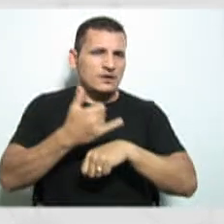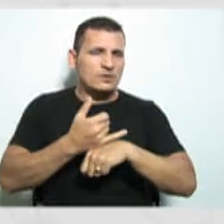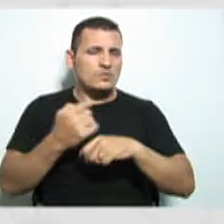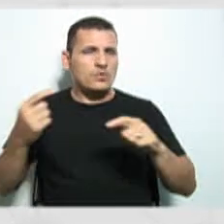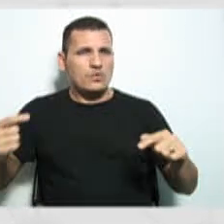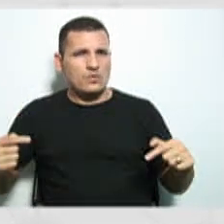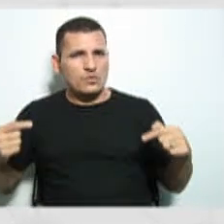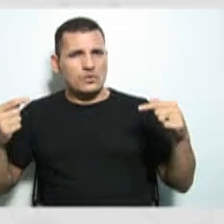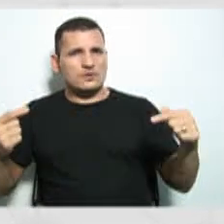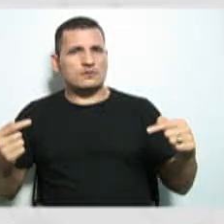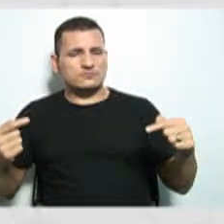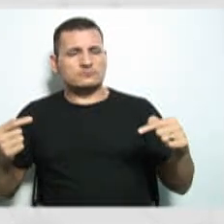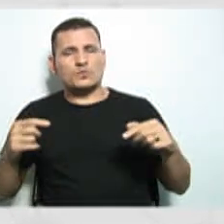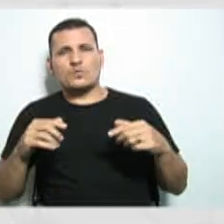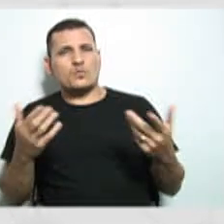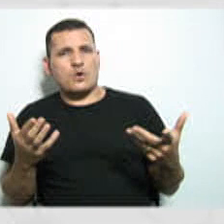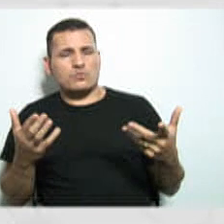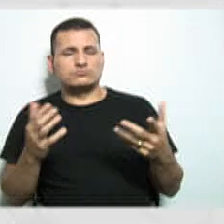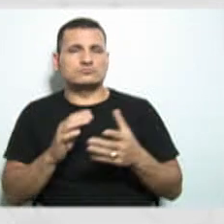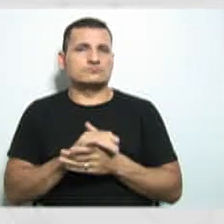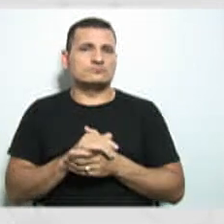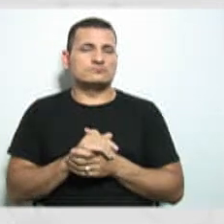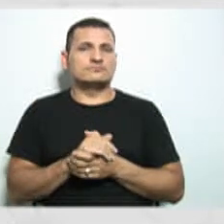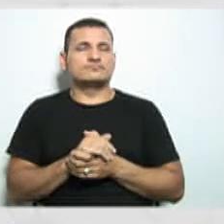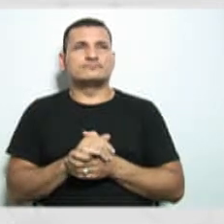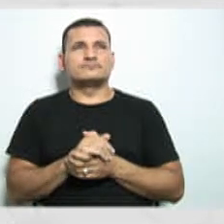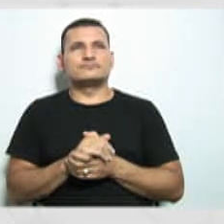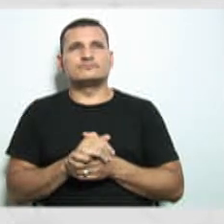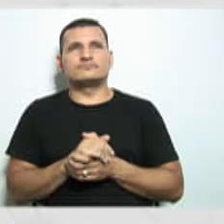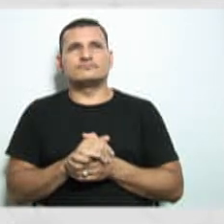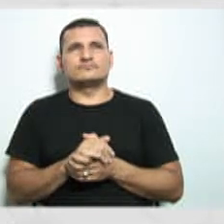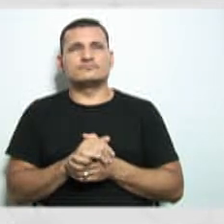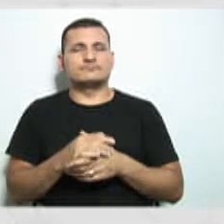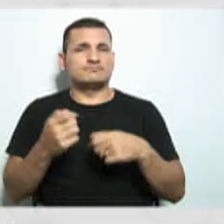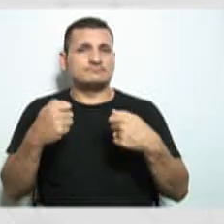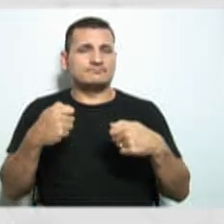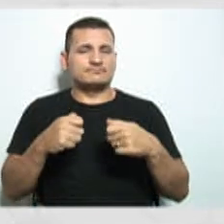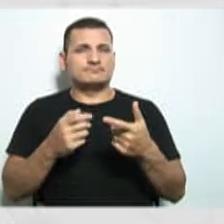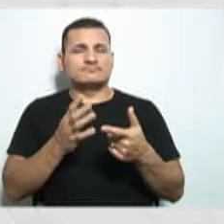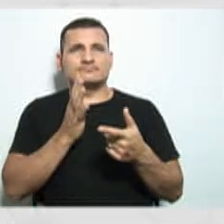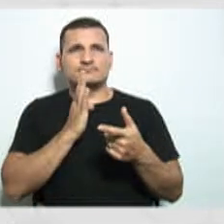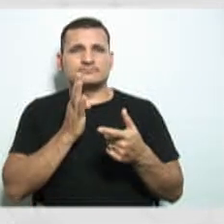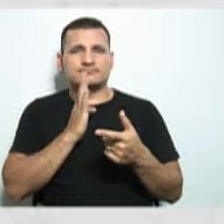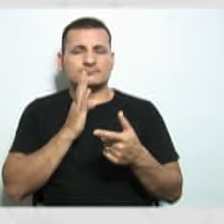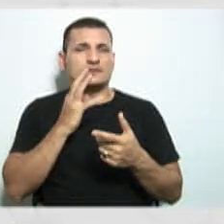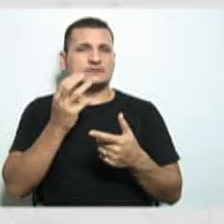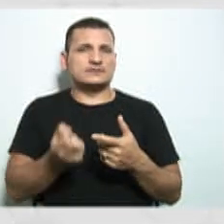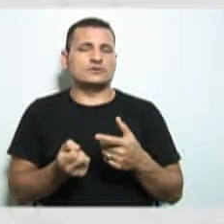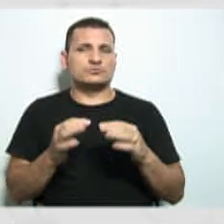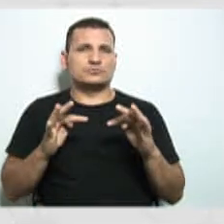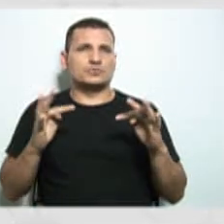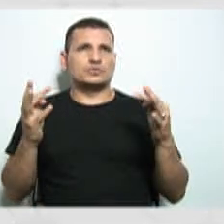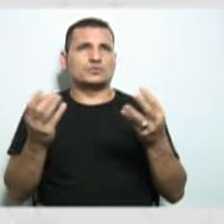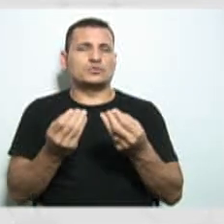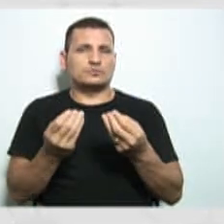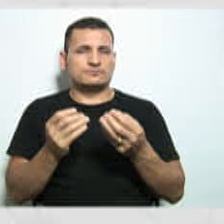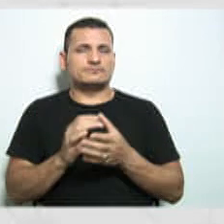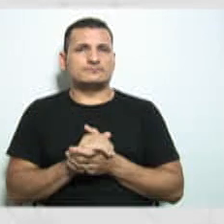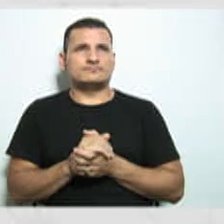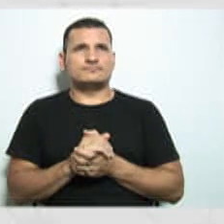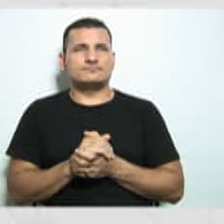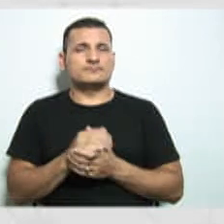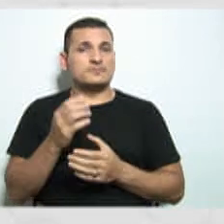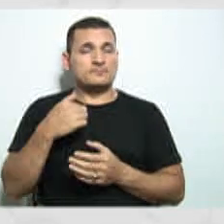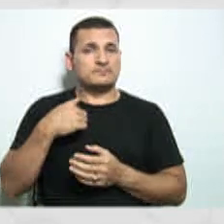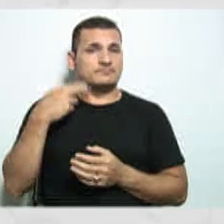sei, né? Tem que ser claro, tem que ser específico. E é lógico, precisa ser conhecido e aceito por todos. No meu caso aqui, do